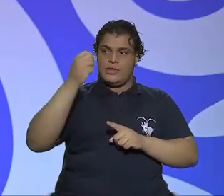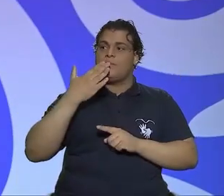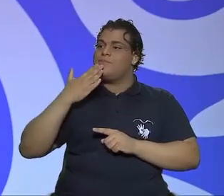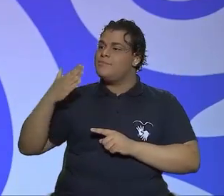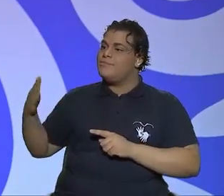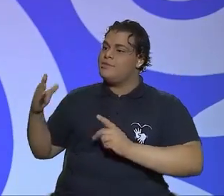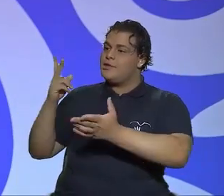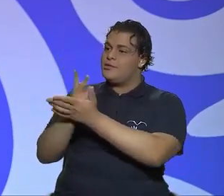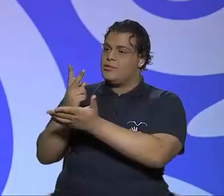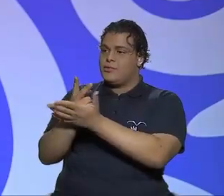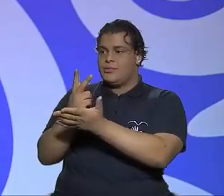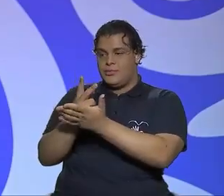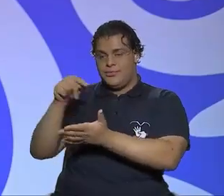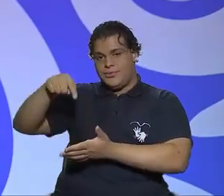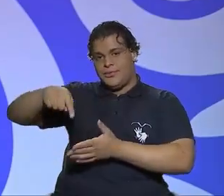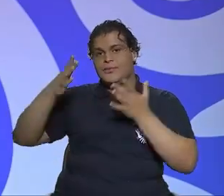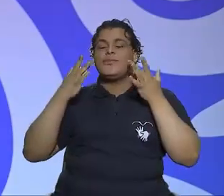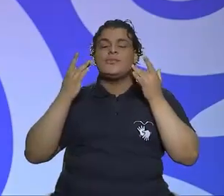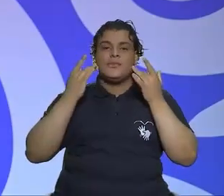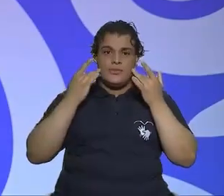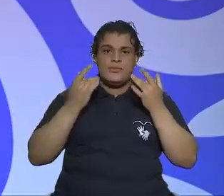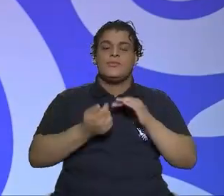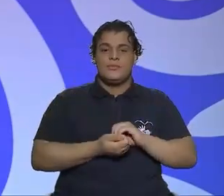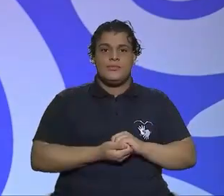pedimos para que permaneça aqui no teatro.